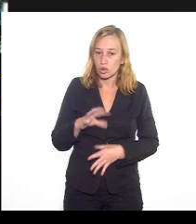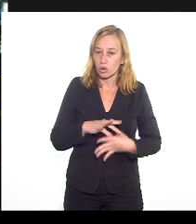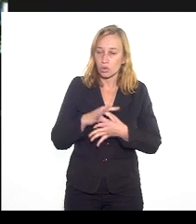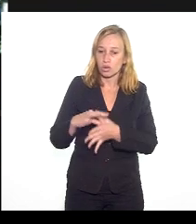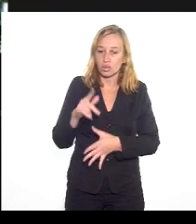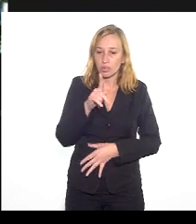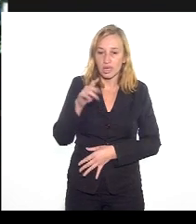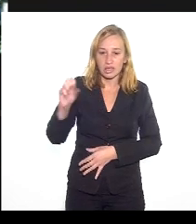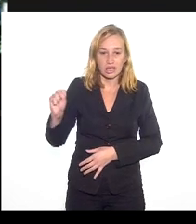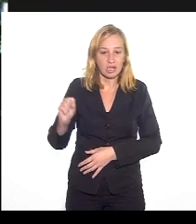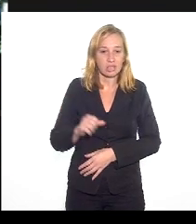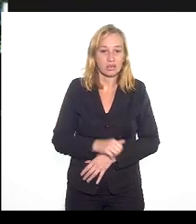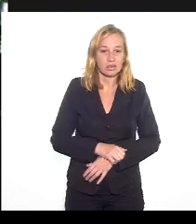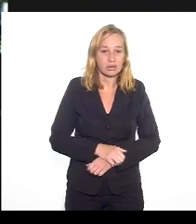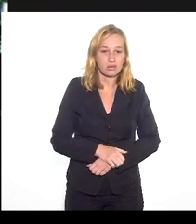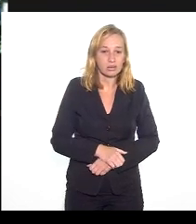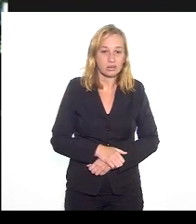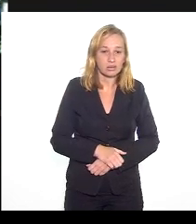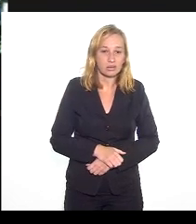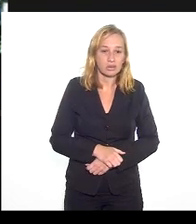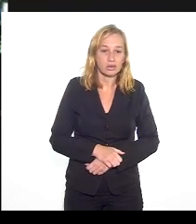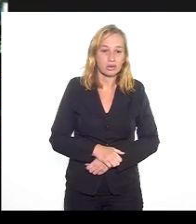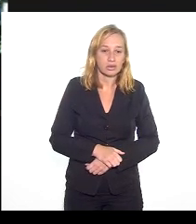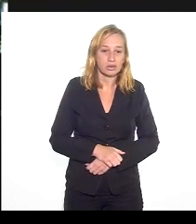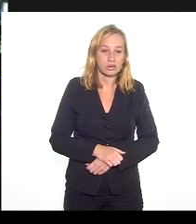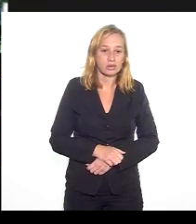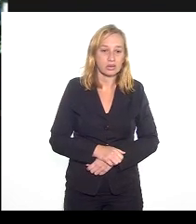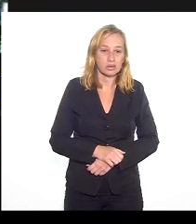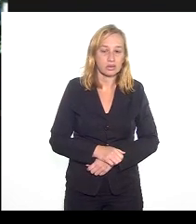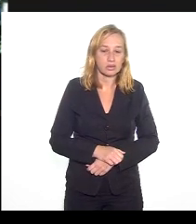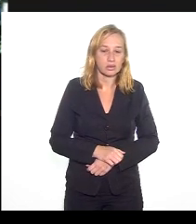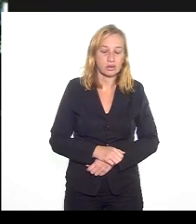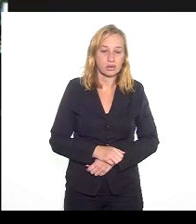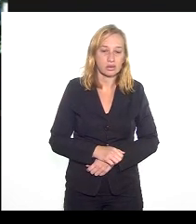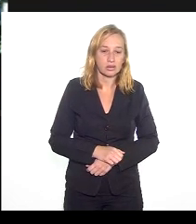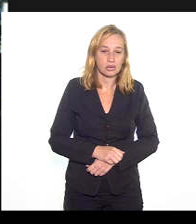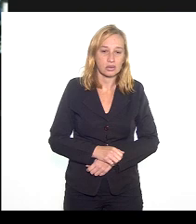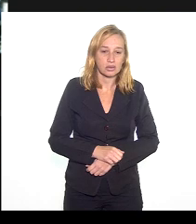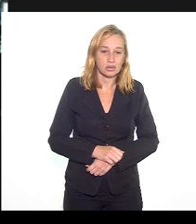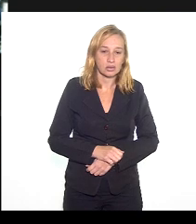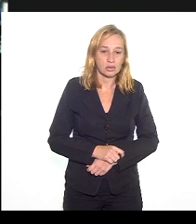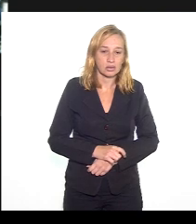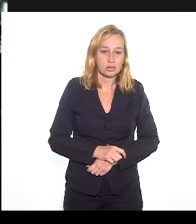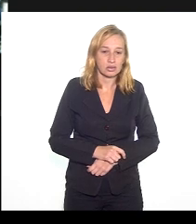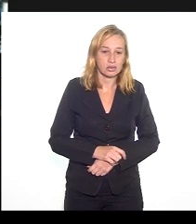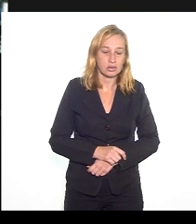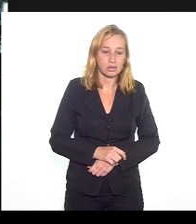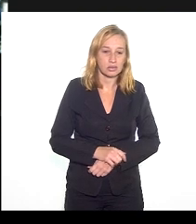PSL.